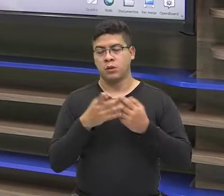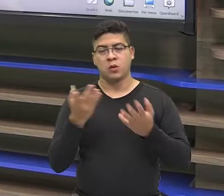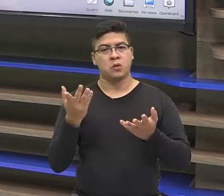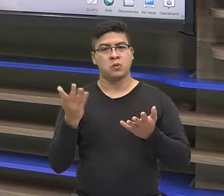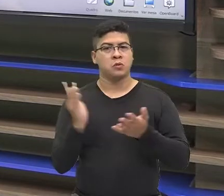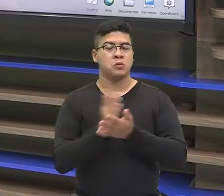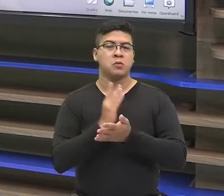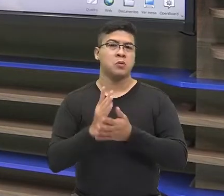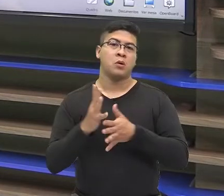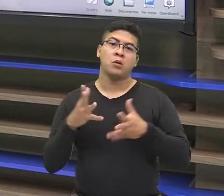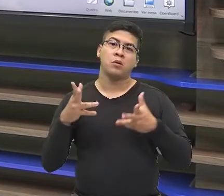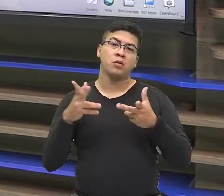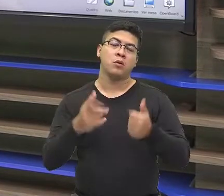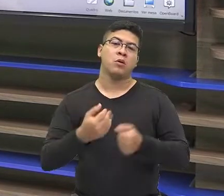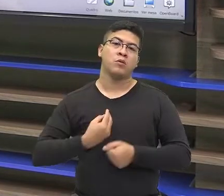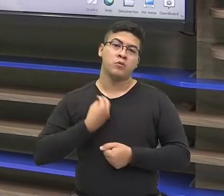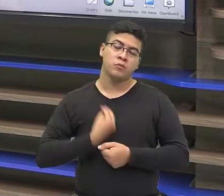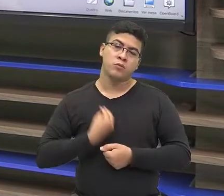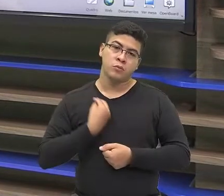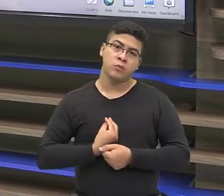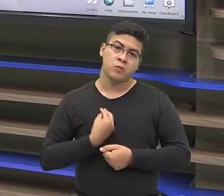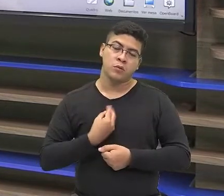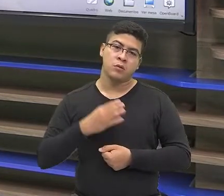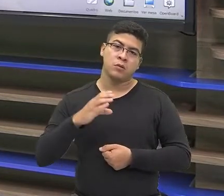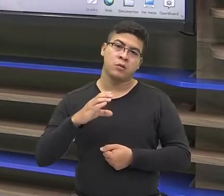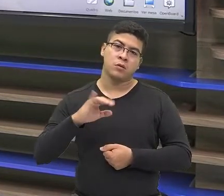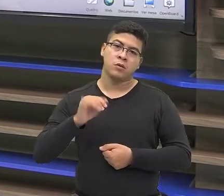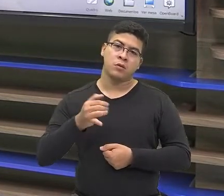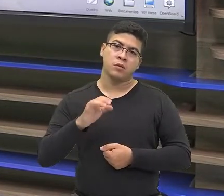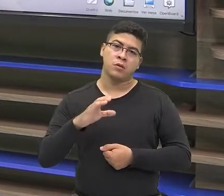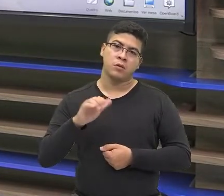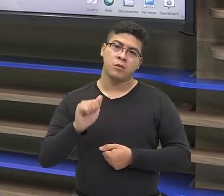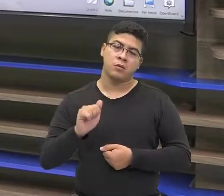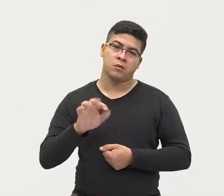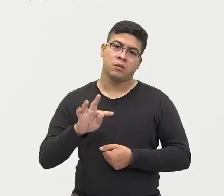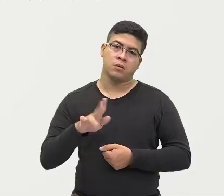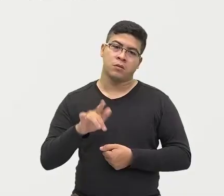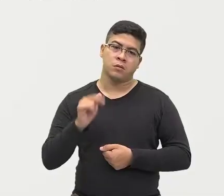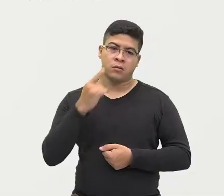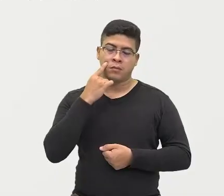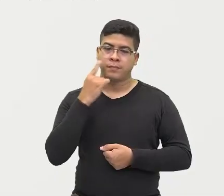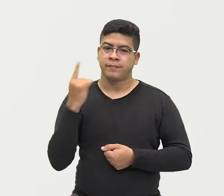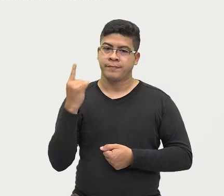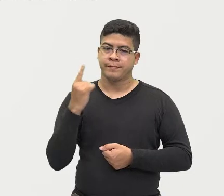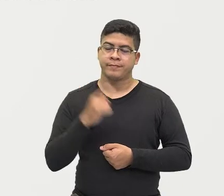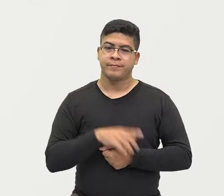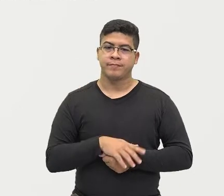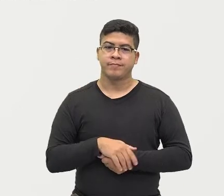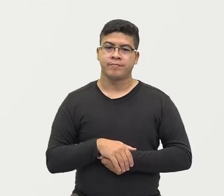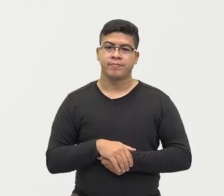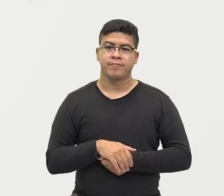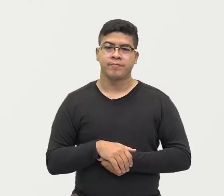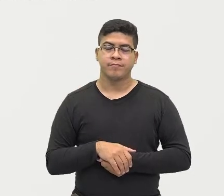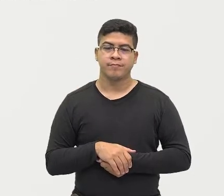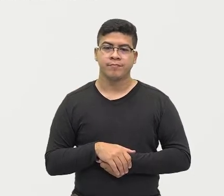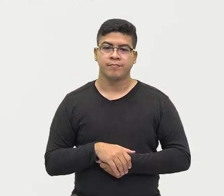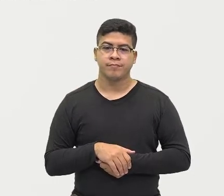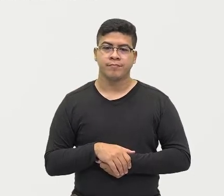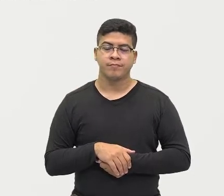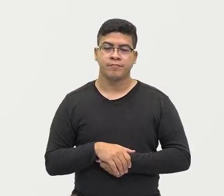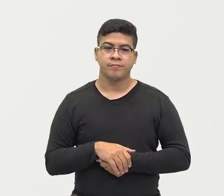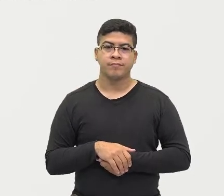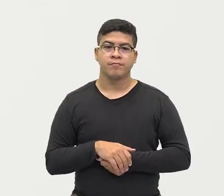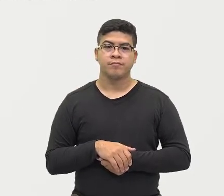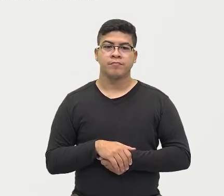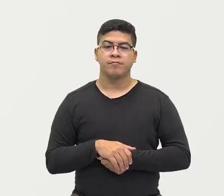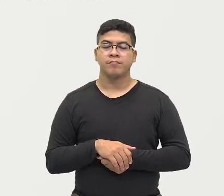a viver essa situação do Jeca Tatu. Muito bem. Então vamos prosseguindo, olha só. Prosseguindo aqui, o